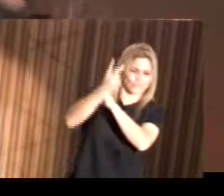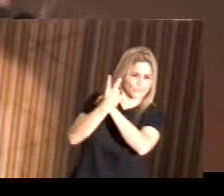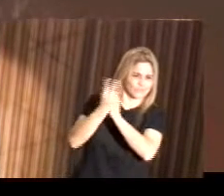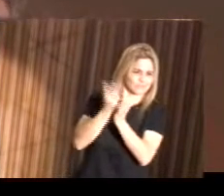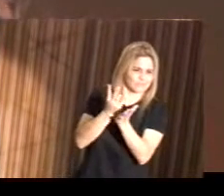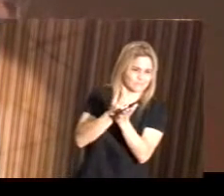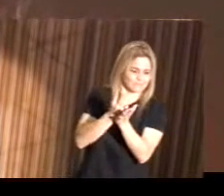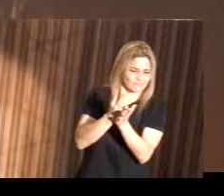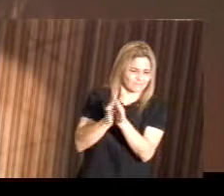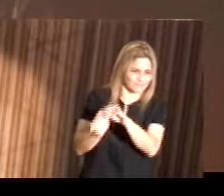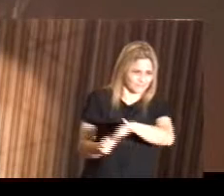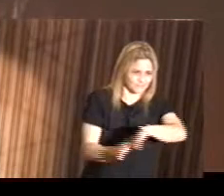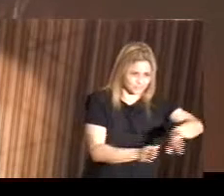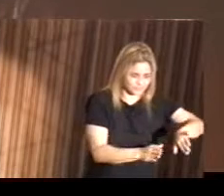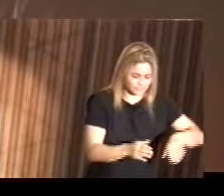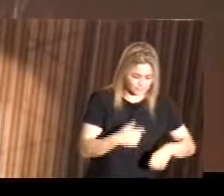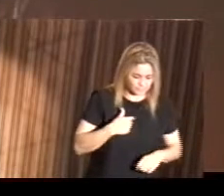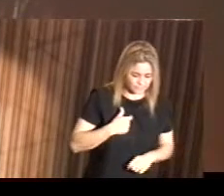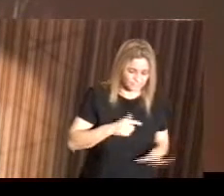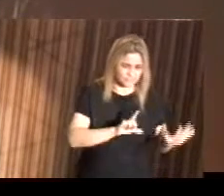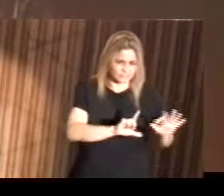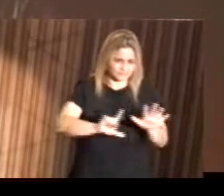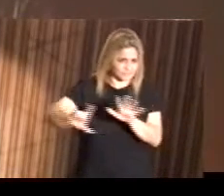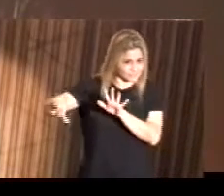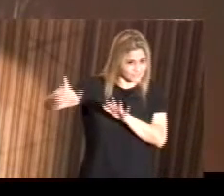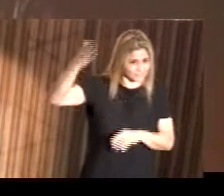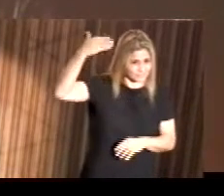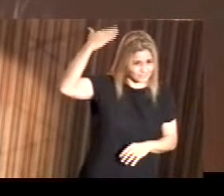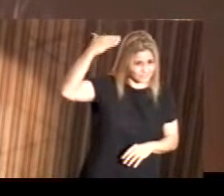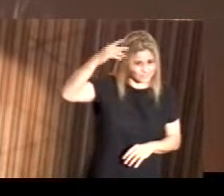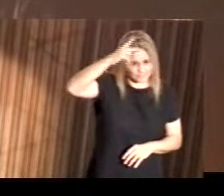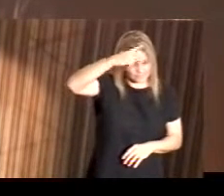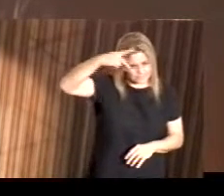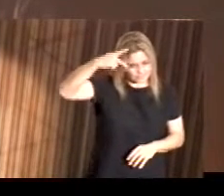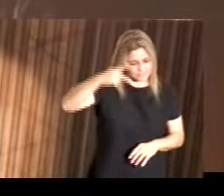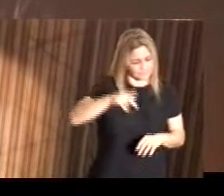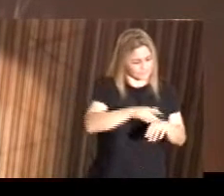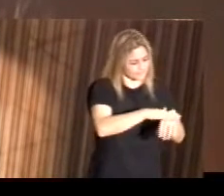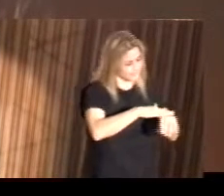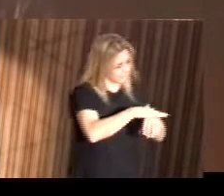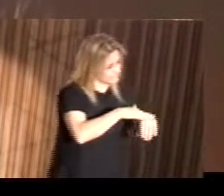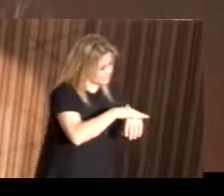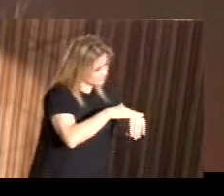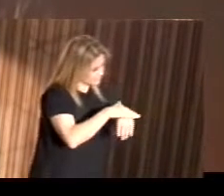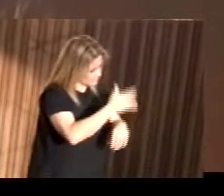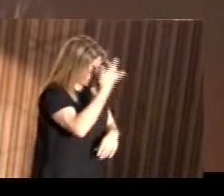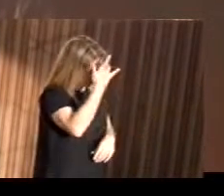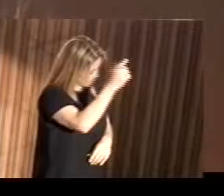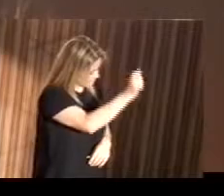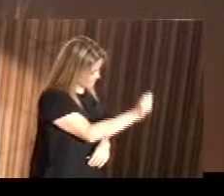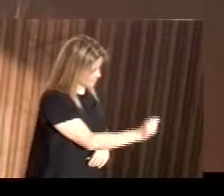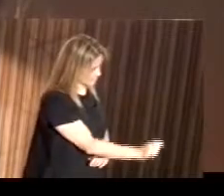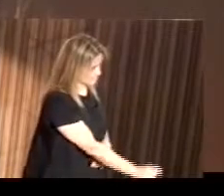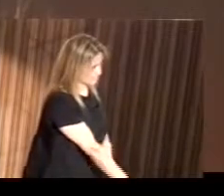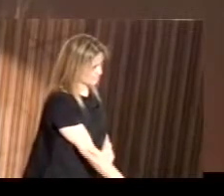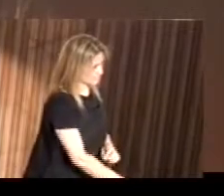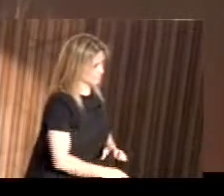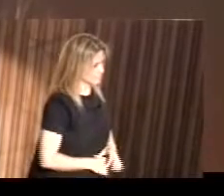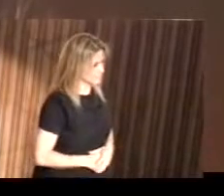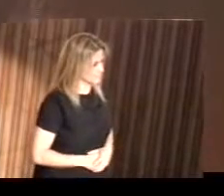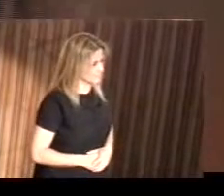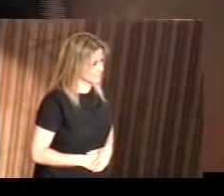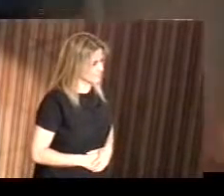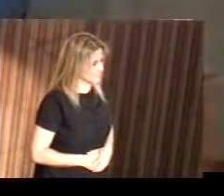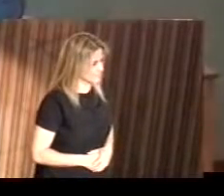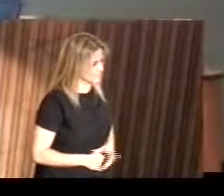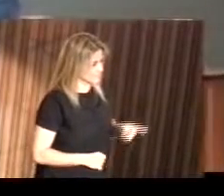Eu conversava com uma pessoa essa semana e achei tão interessante isso, né? Essa